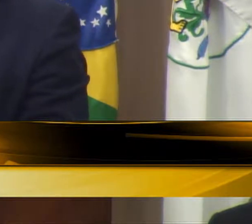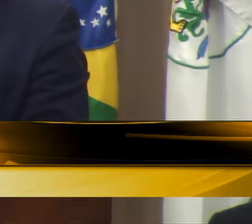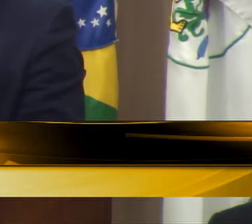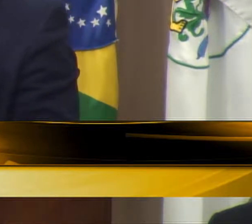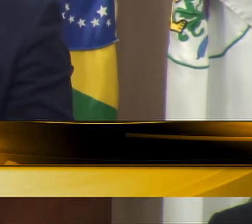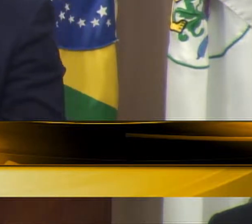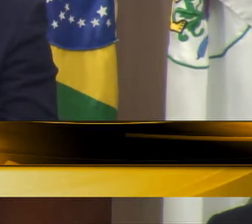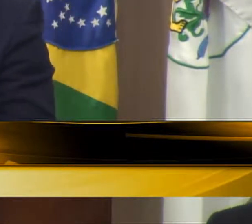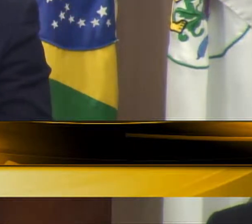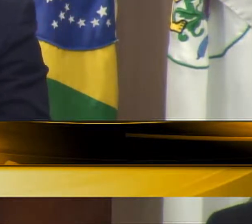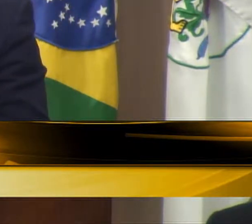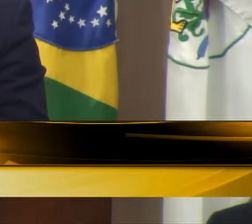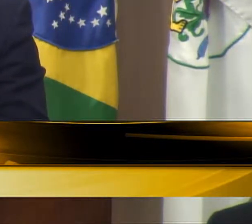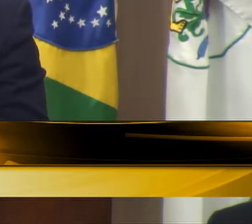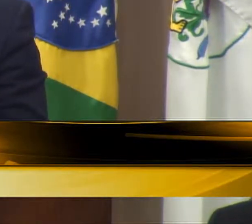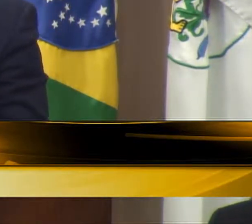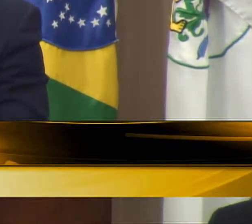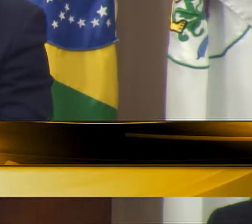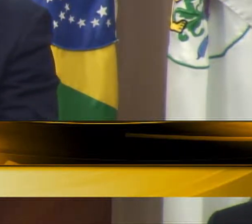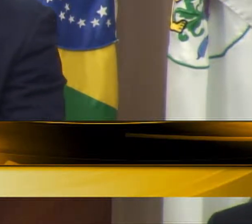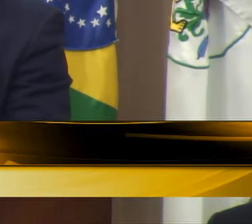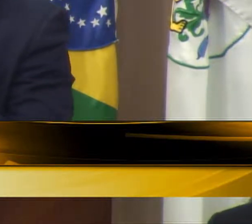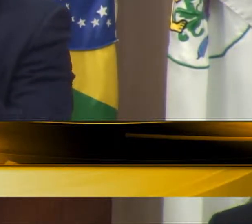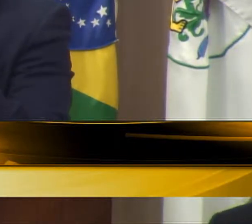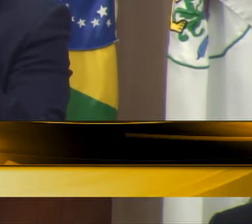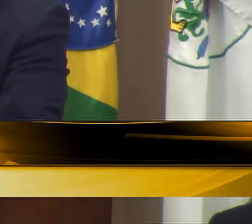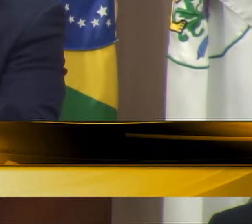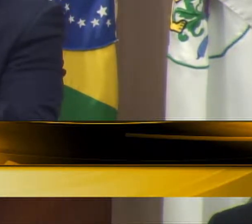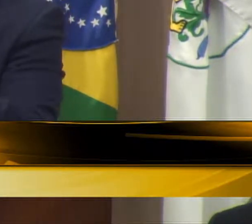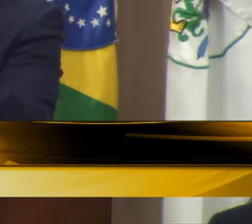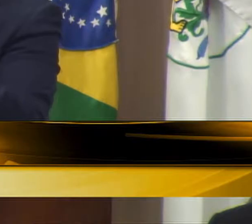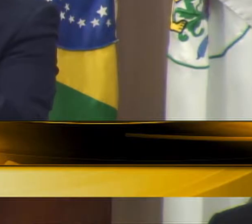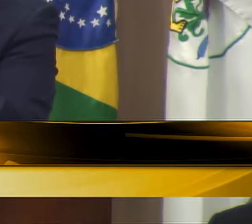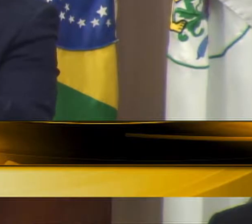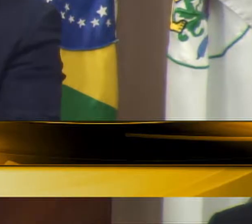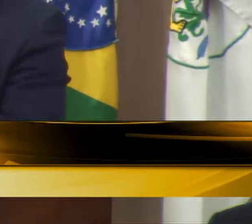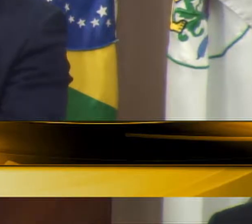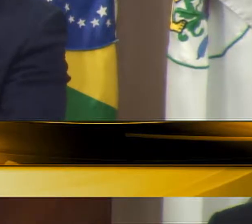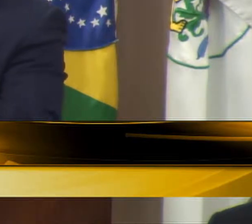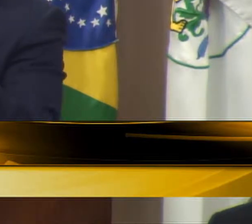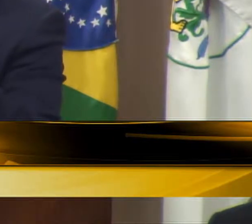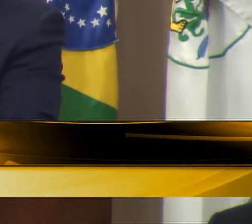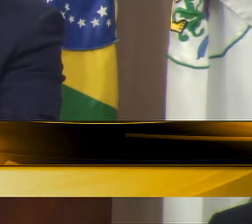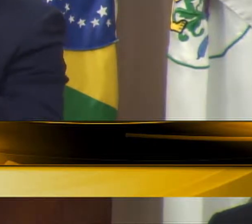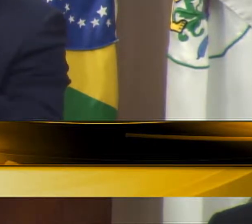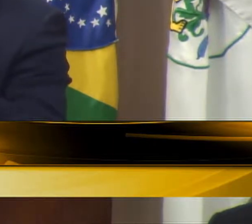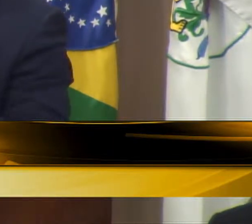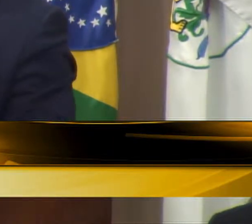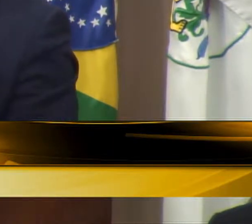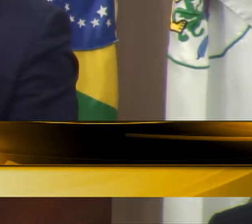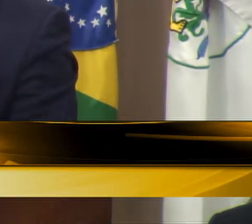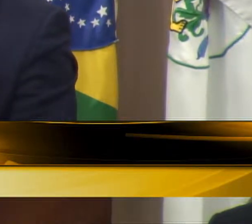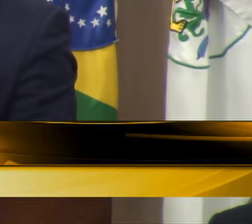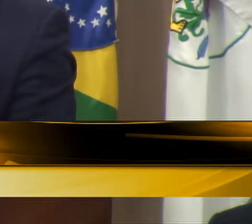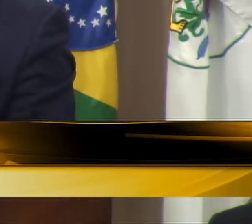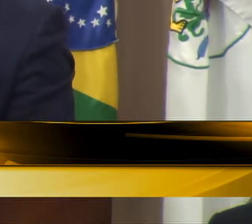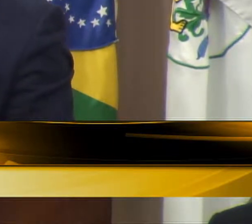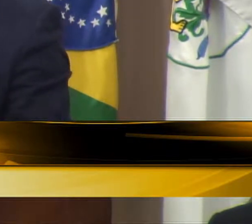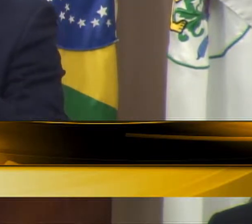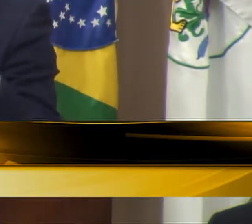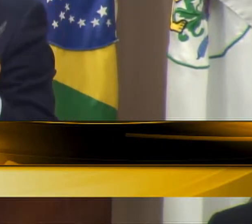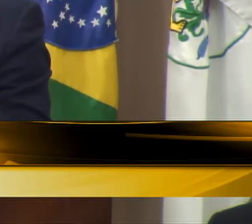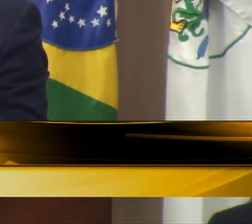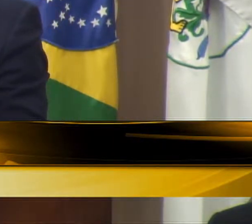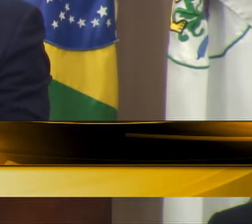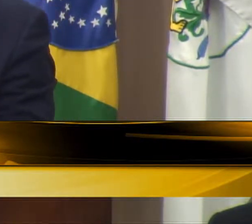salvou. E sempre nas passagens bíblicas Jesus dizia, eu faço essa cura, mas não conta para ninguém.